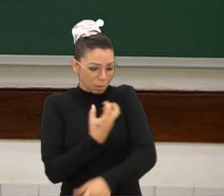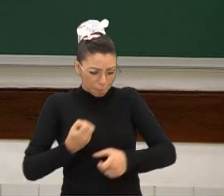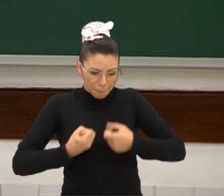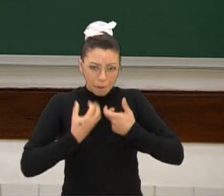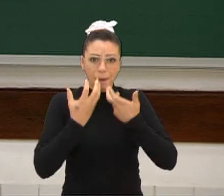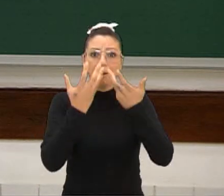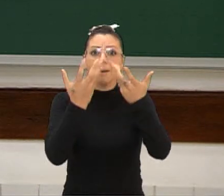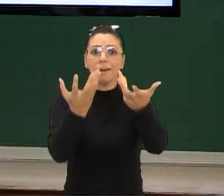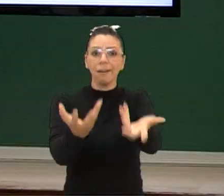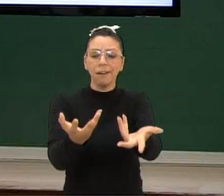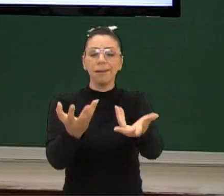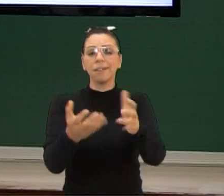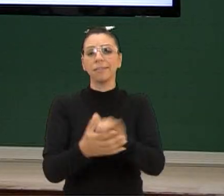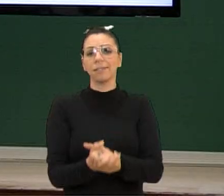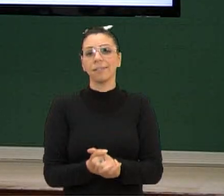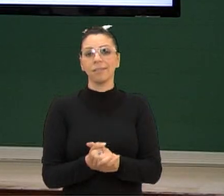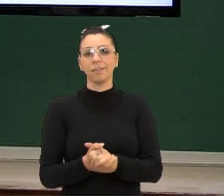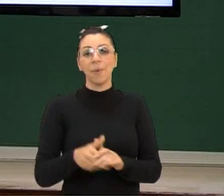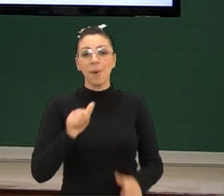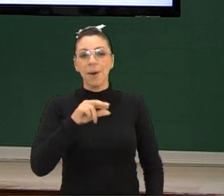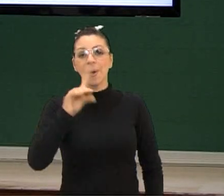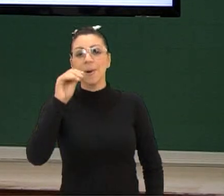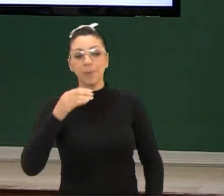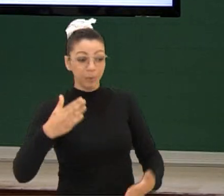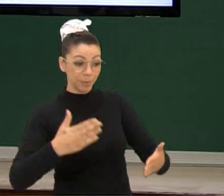Haroldo demonstrou aquele espanto.